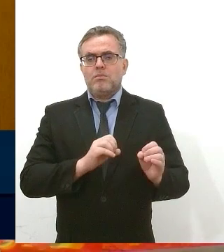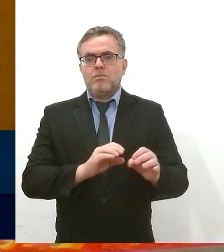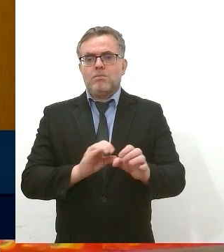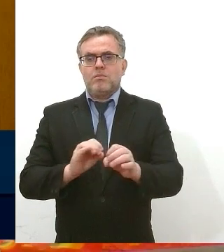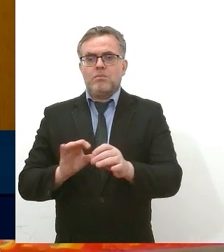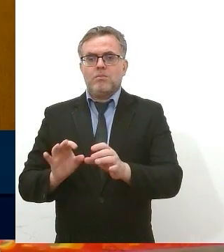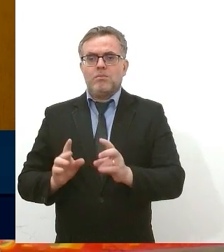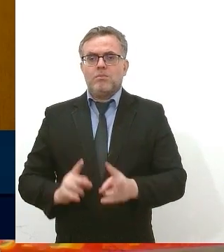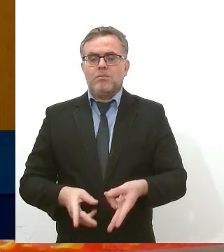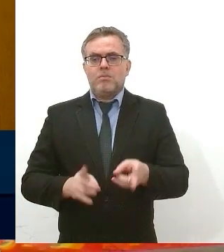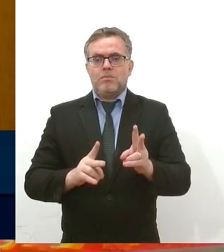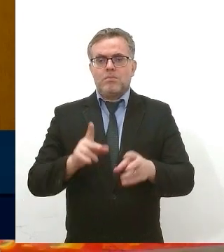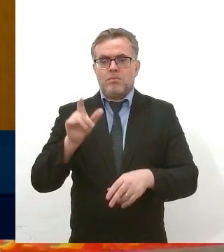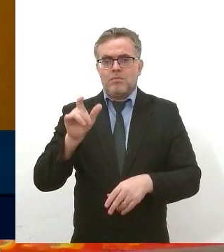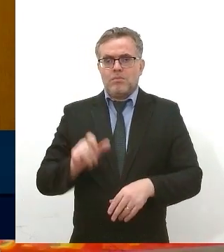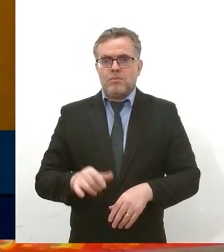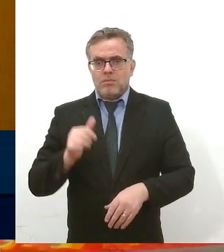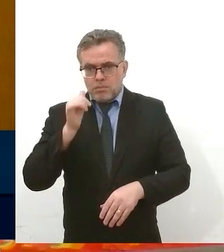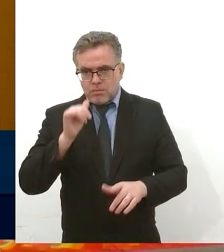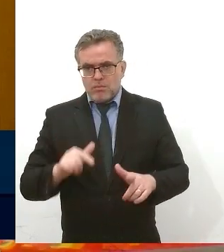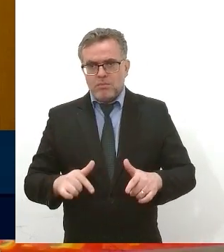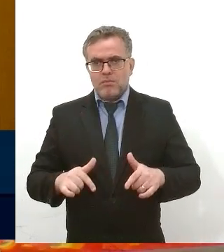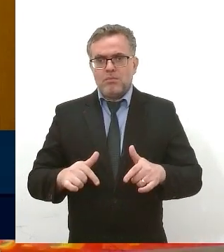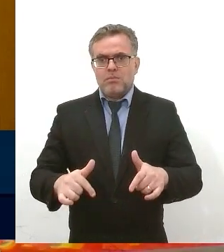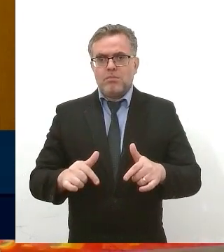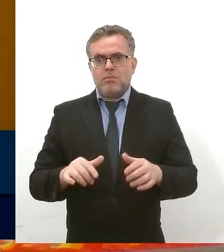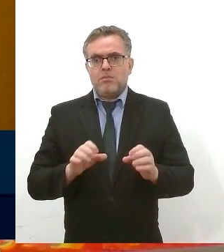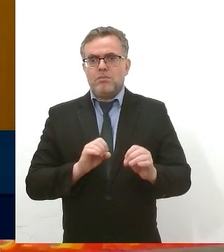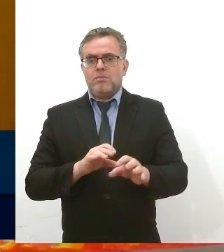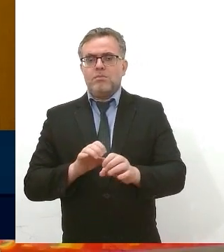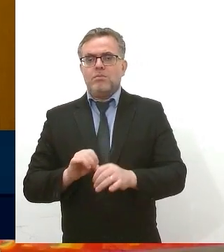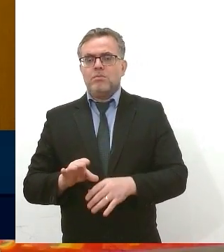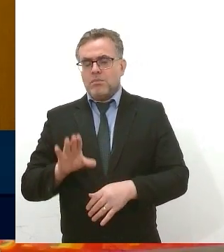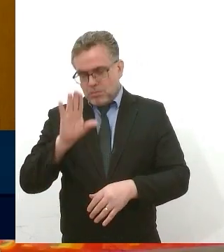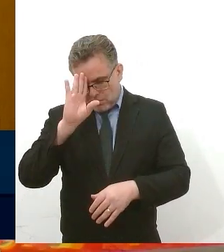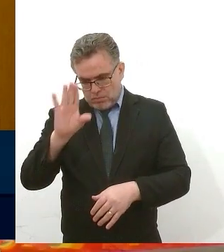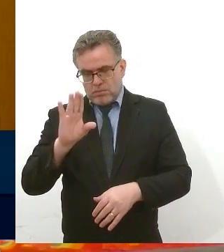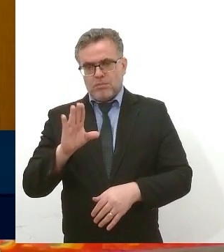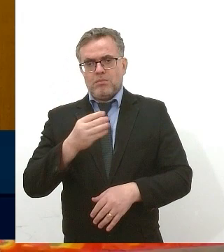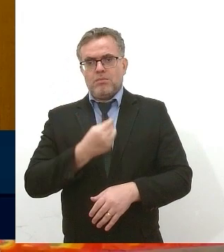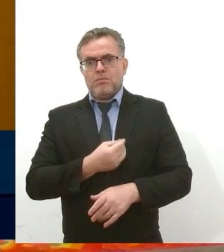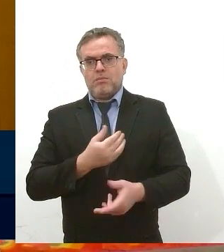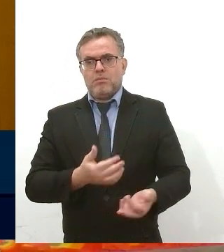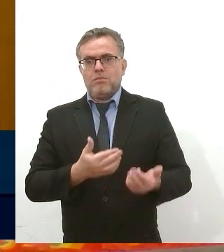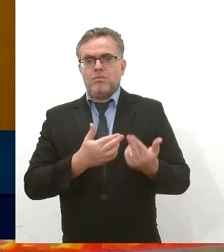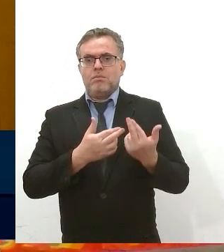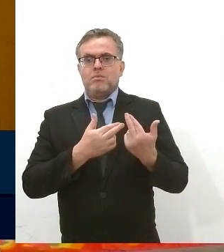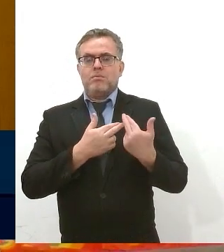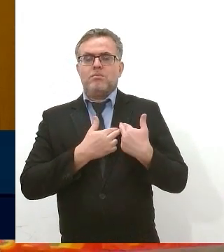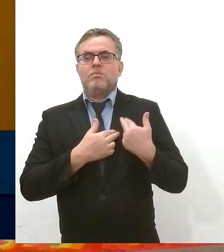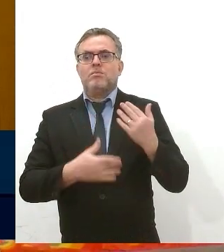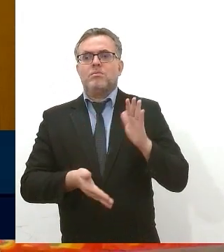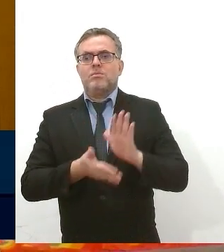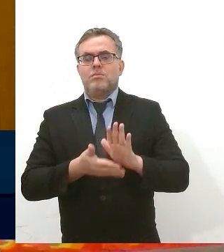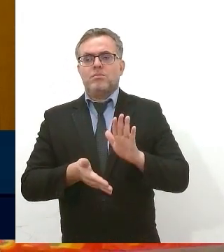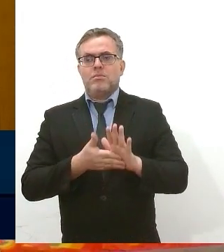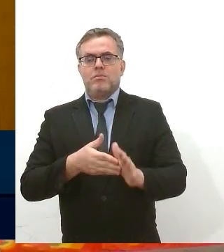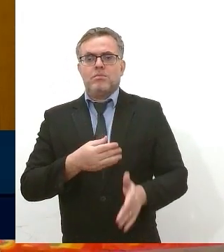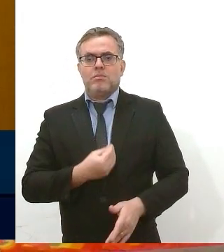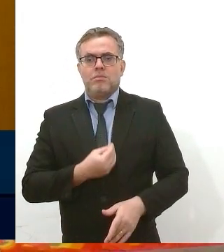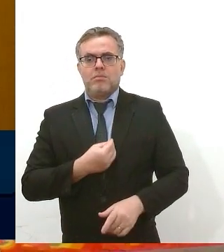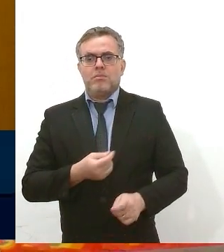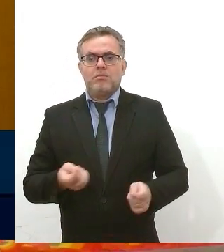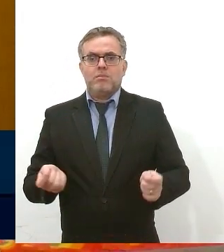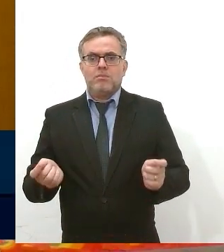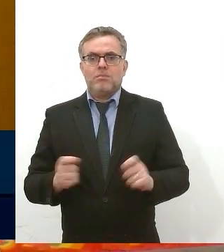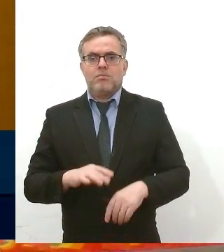mulher que tinha a educação como uma missão e propósito de vida. Infelizmente, sua vida